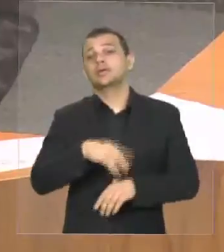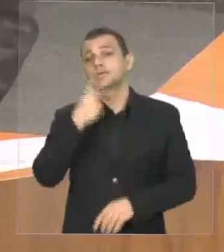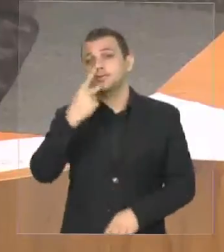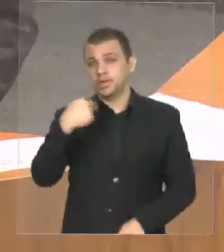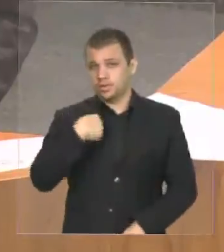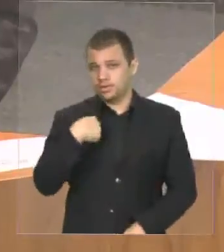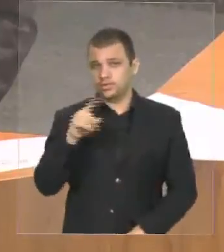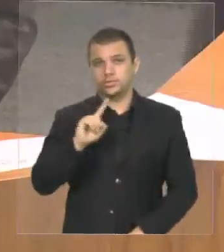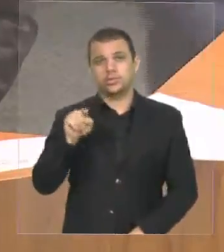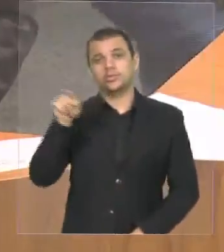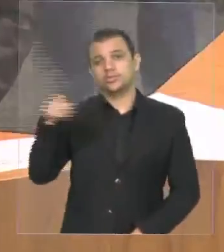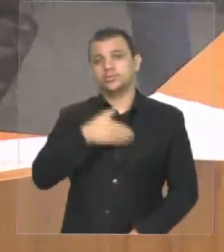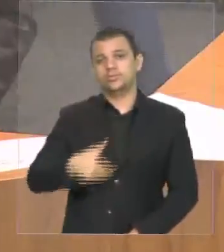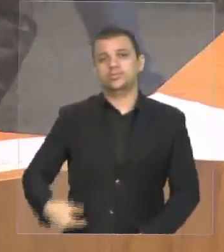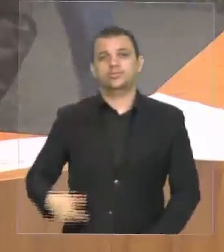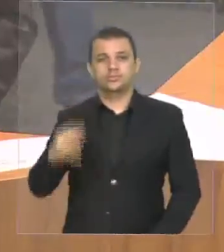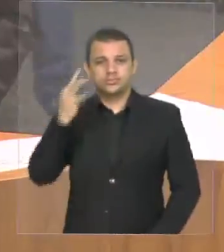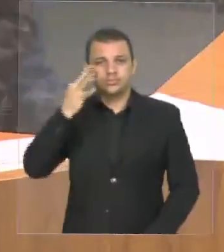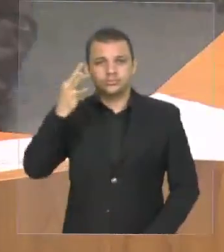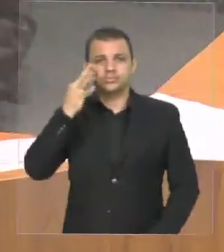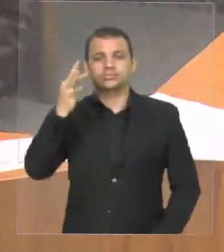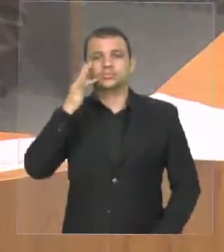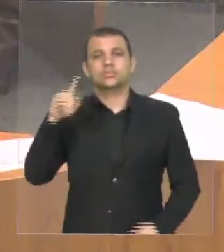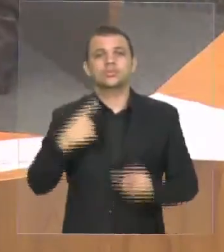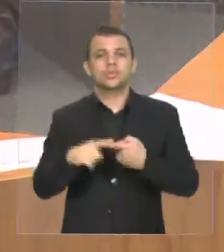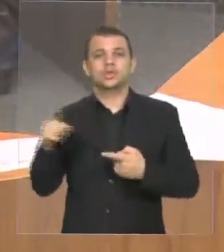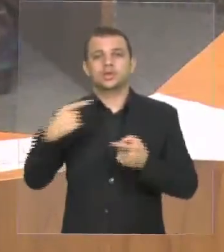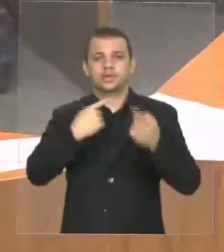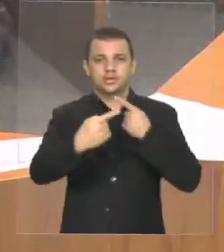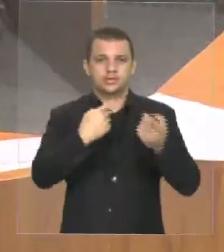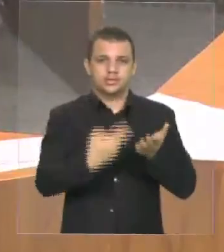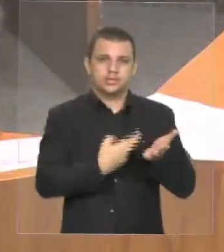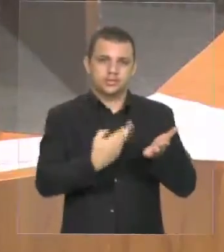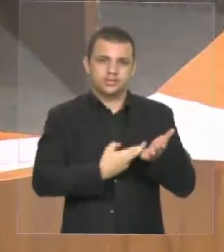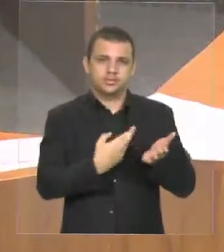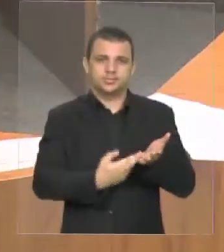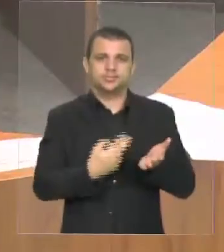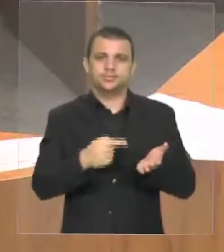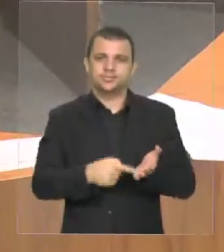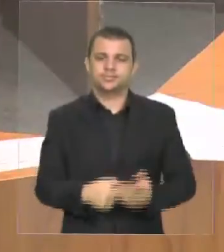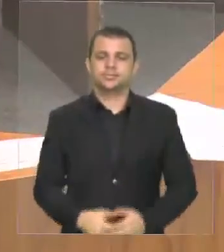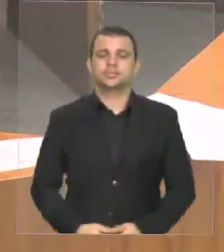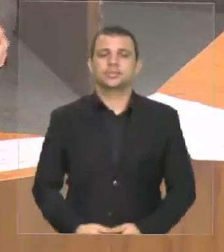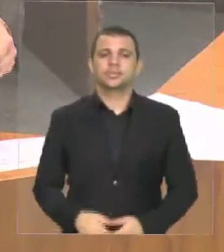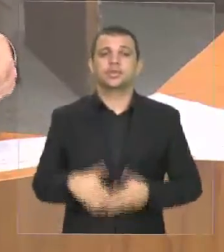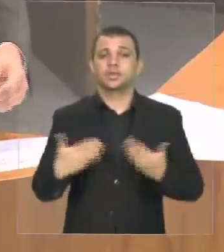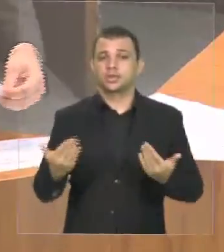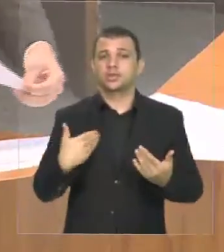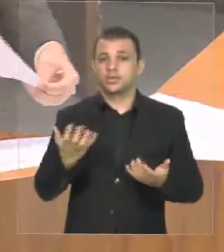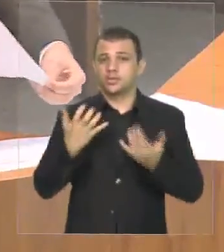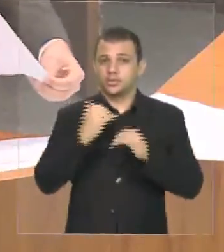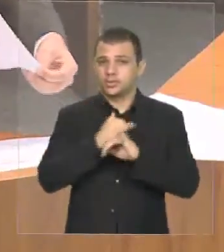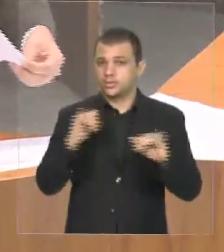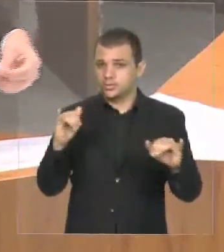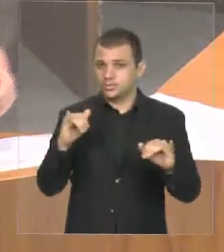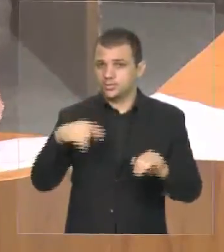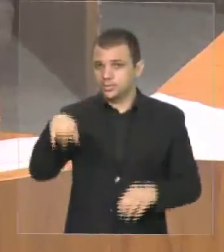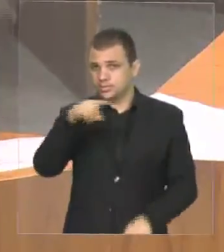na entrevista que ele deu à revista Isto é Dinheiro. Portanto, o que quero dizer a